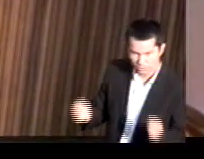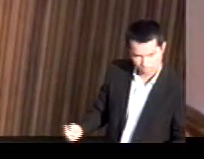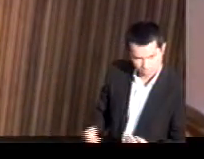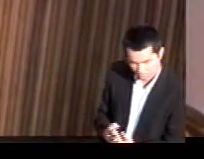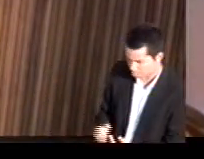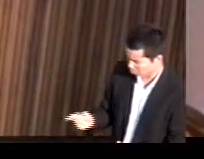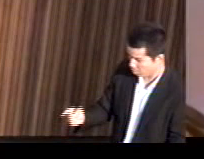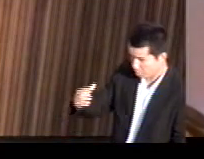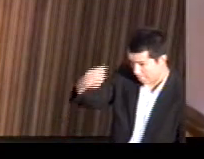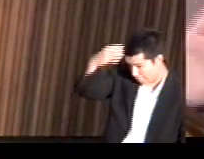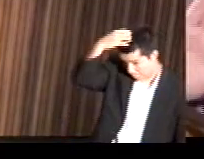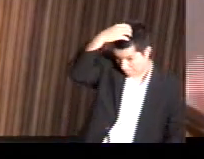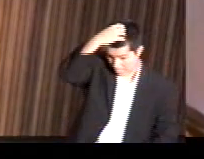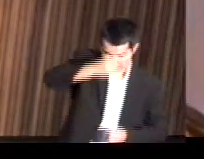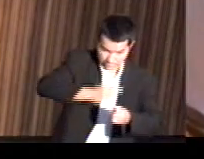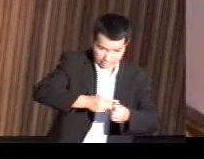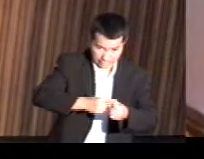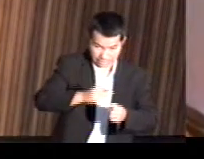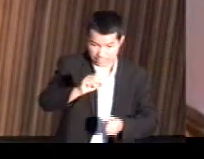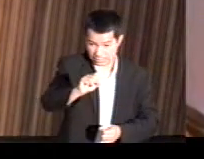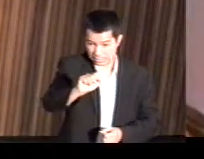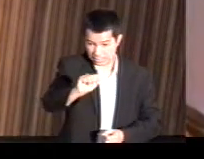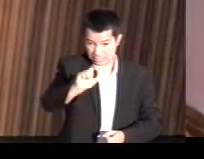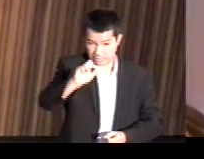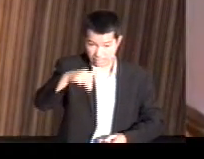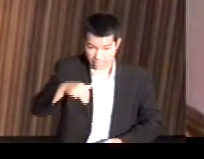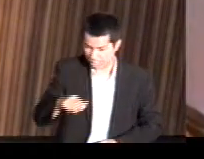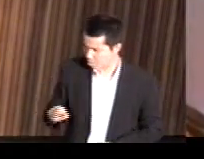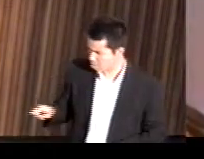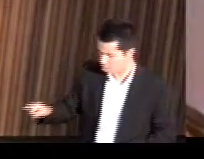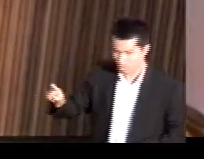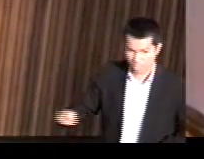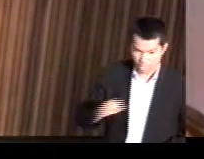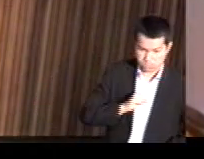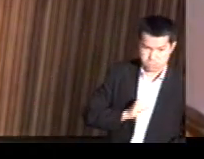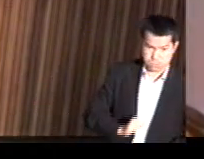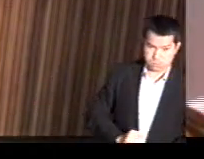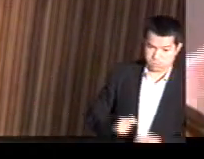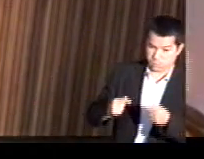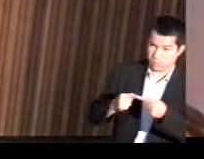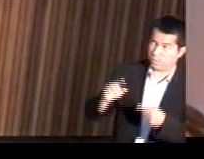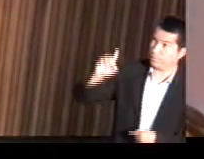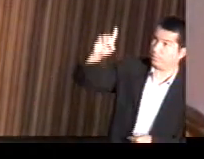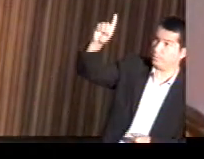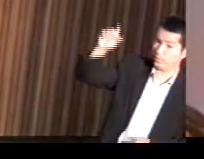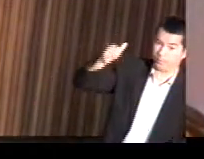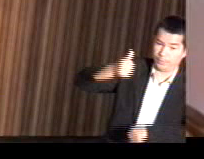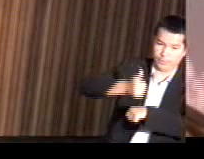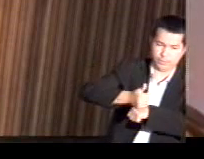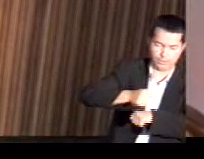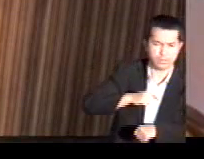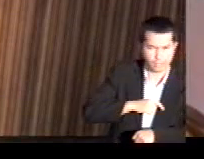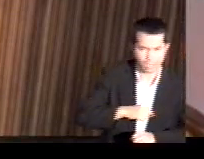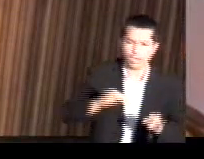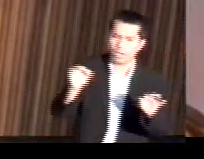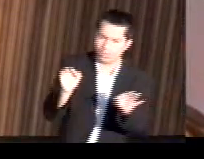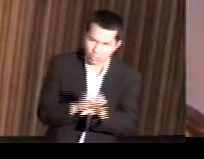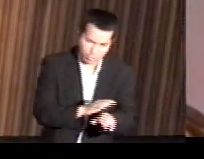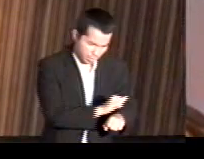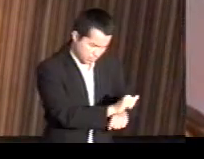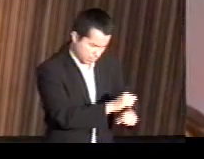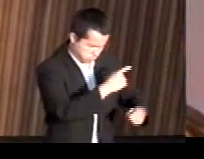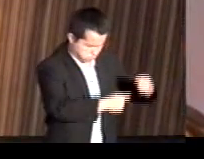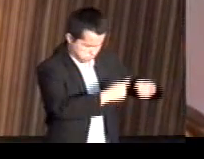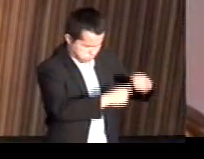cidade de Salém e sacerdote do Deus Altíssimo, quando Abrão estava voltando da batalha em que matou os